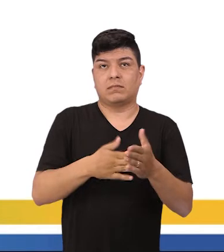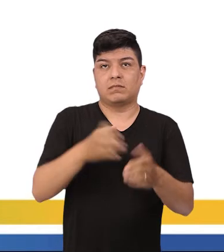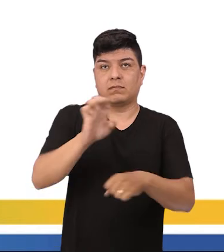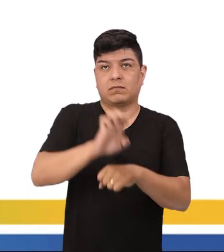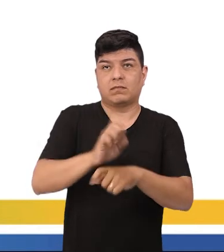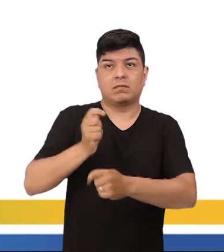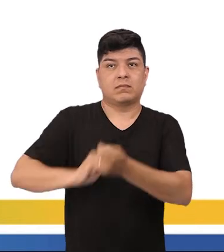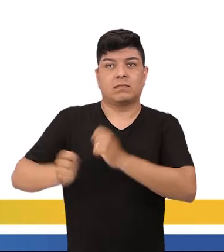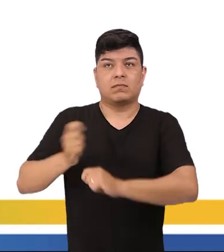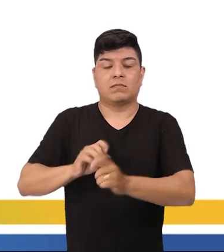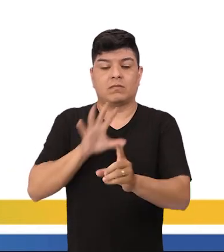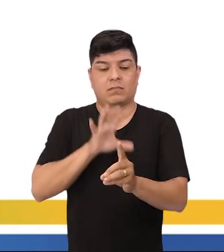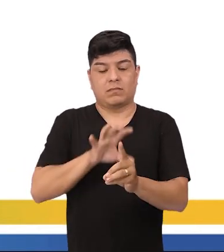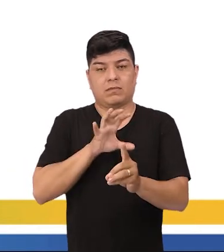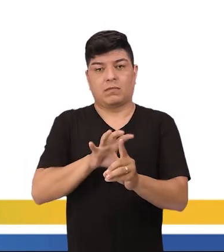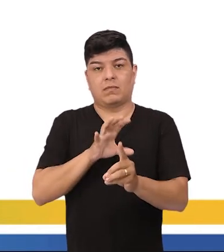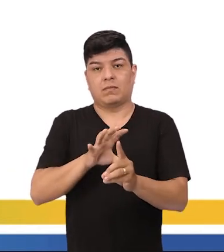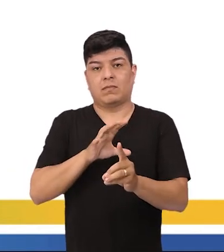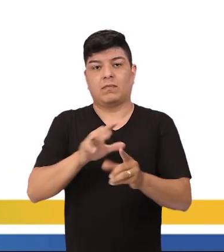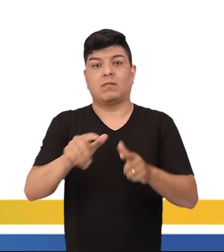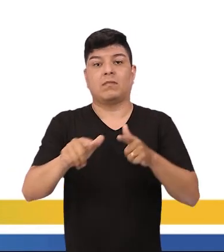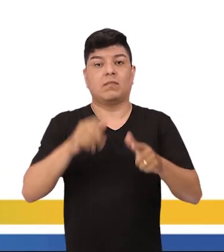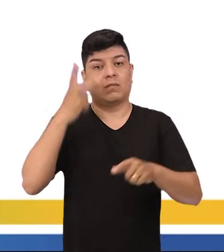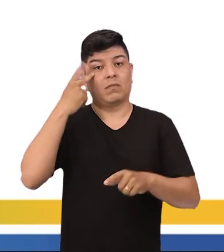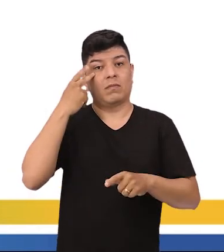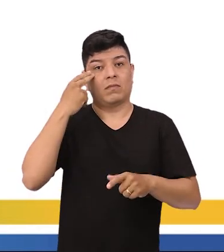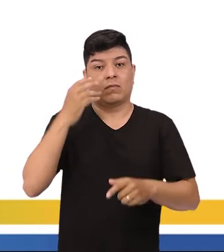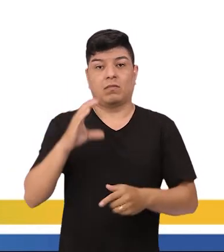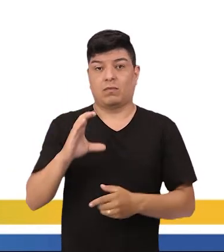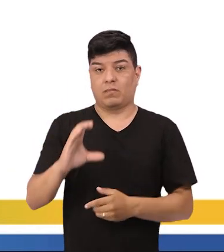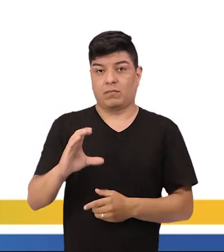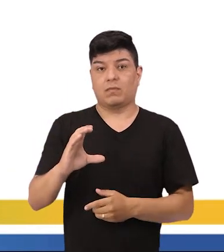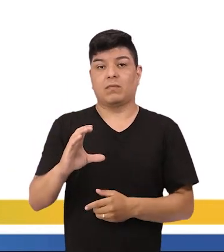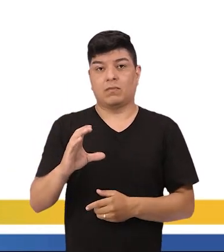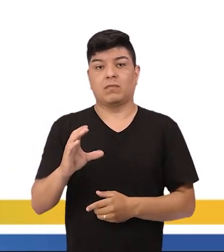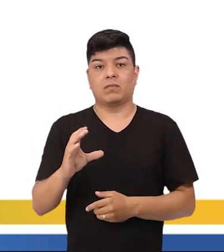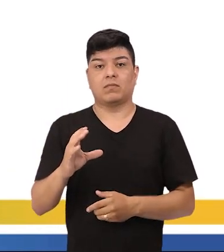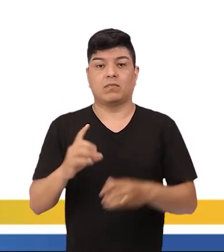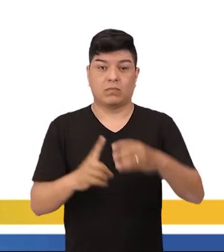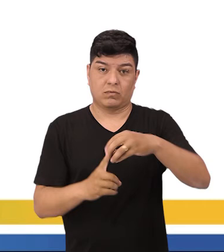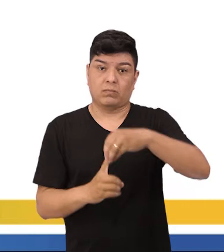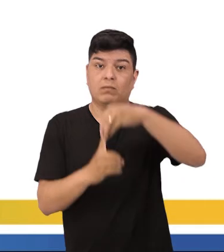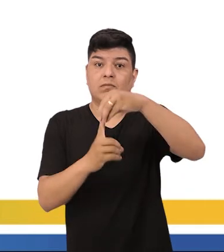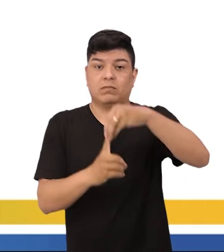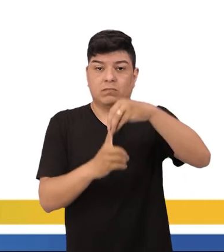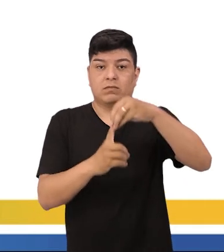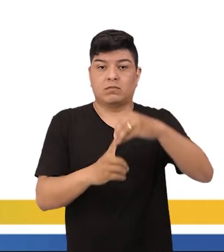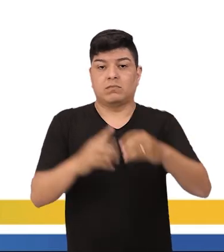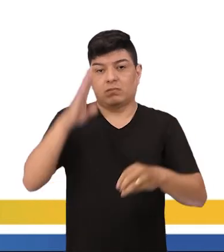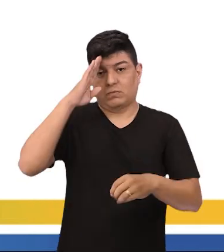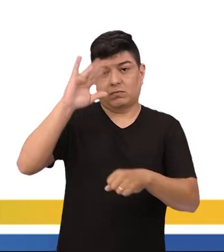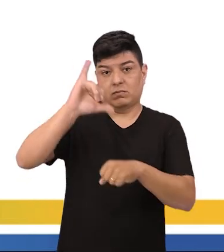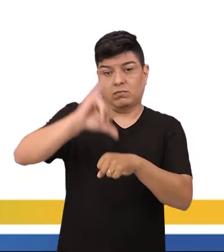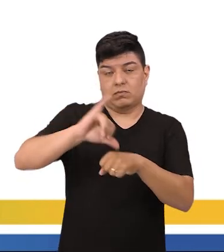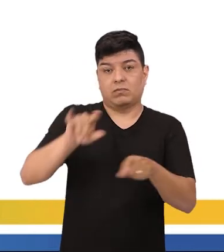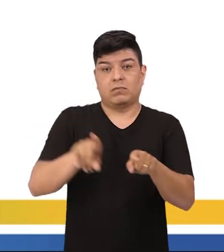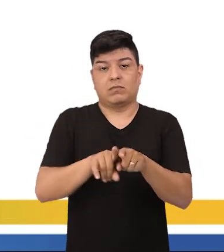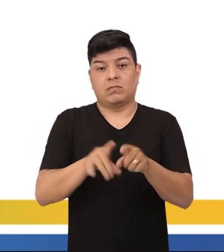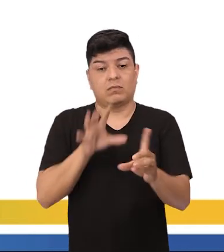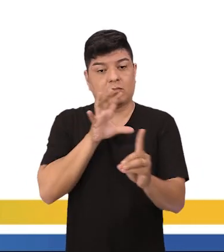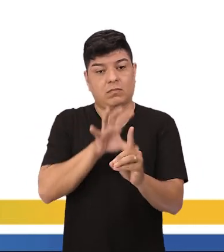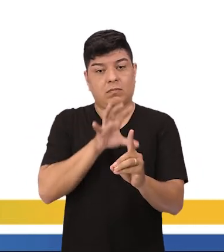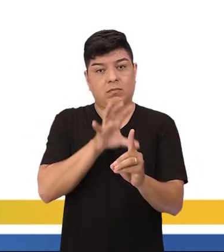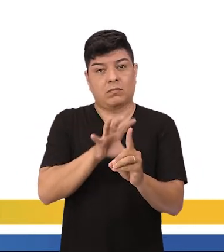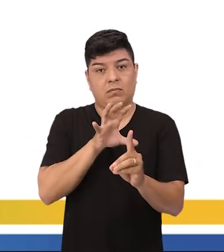na economia e o incentivo às atividades naturais. C, o monopólio comercial metropolitano e sua influência